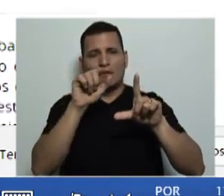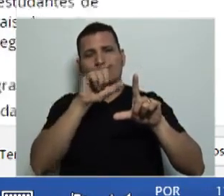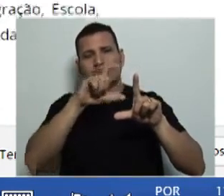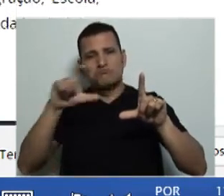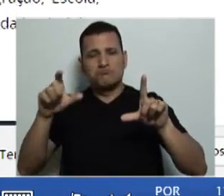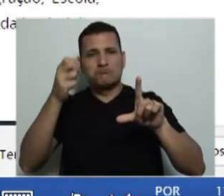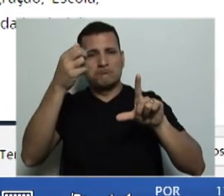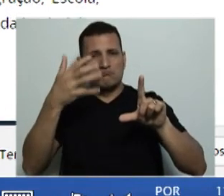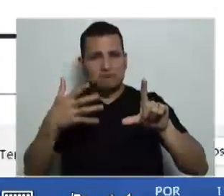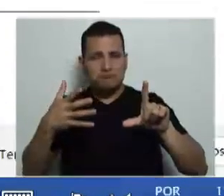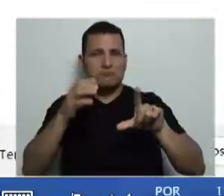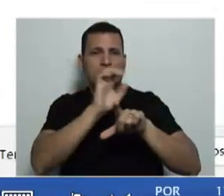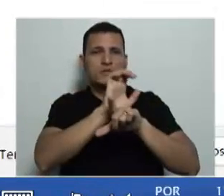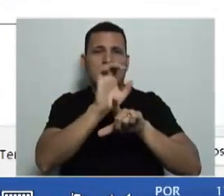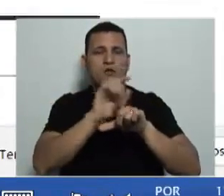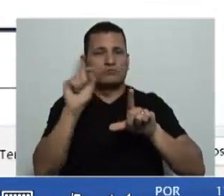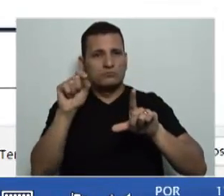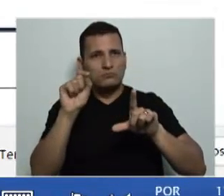estágio.